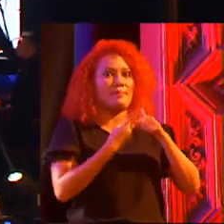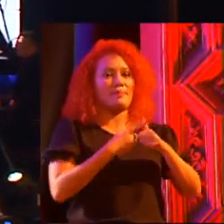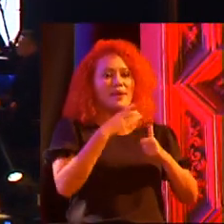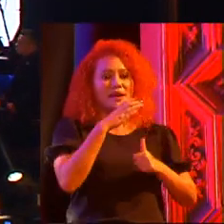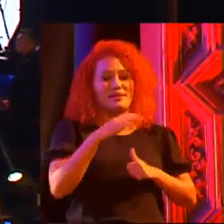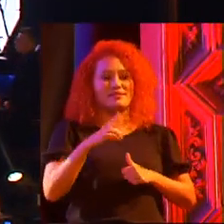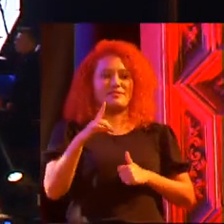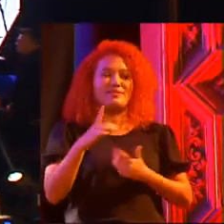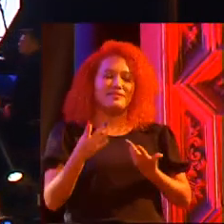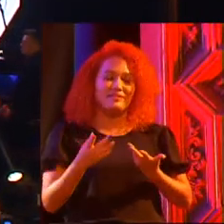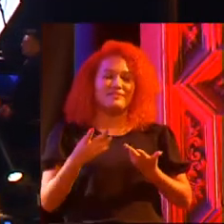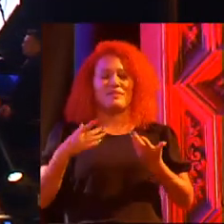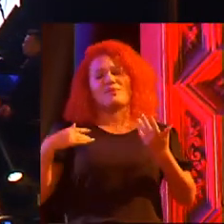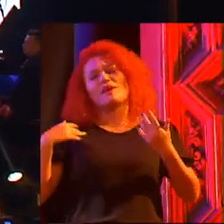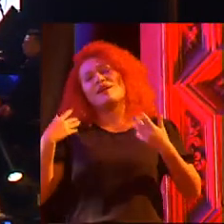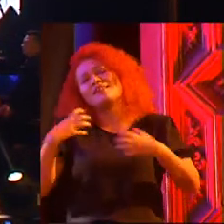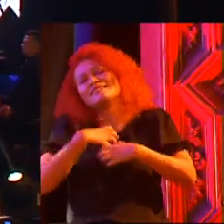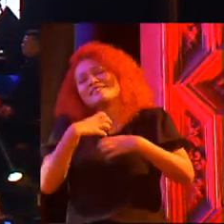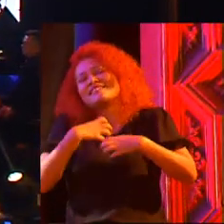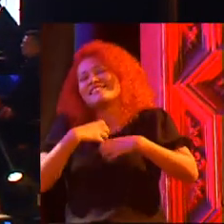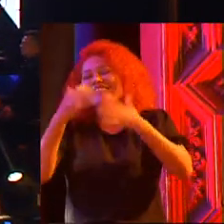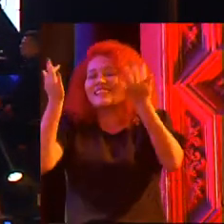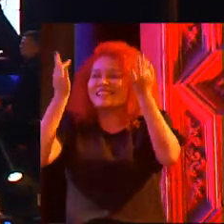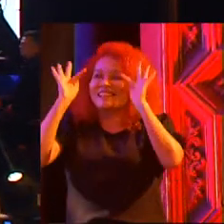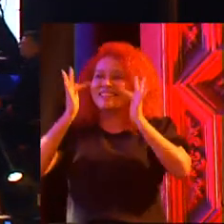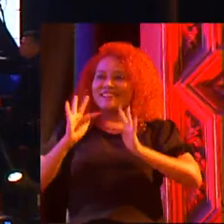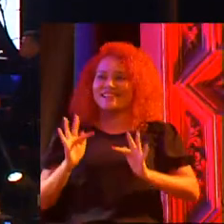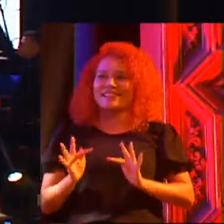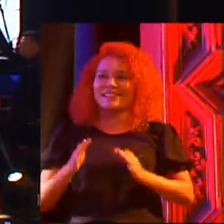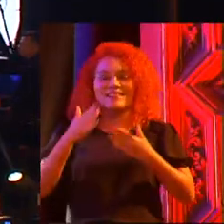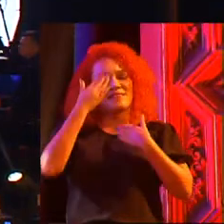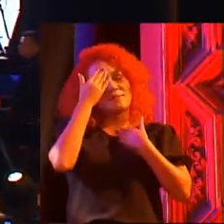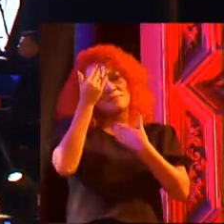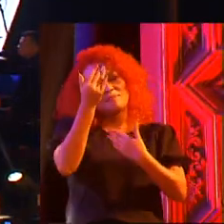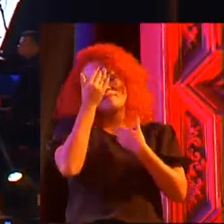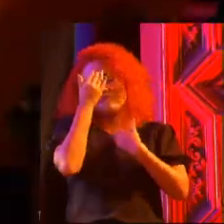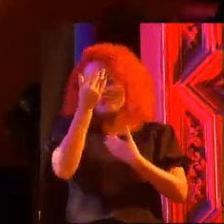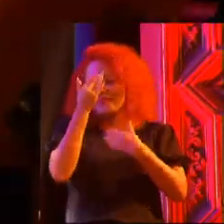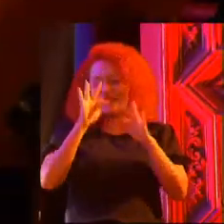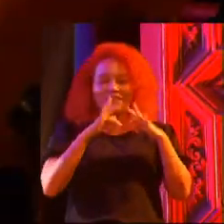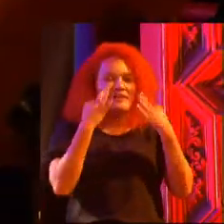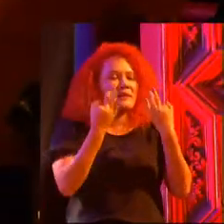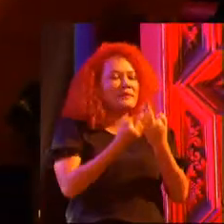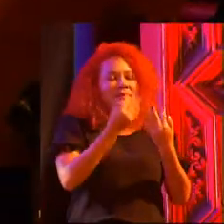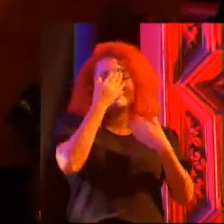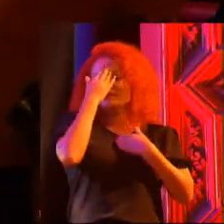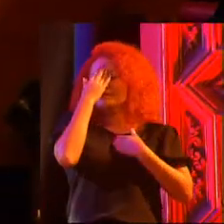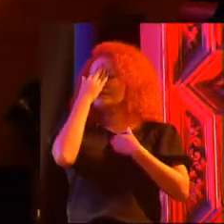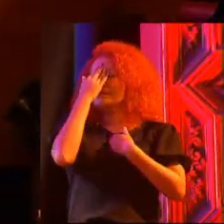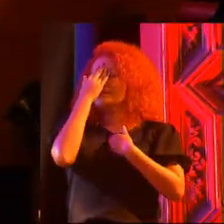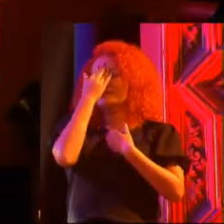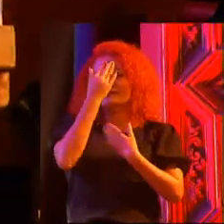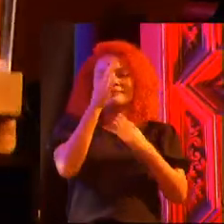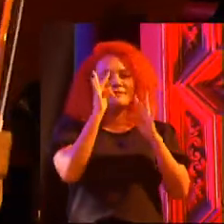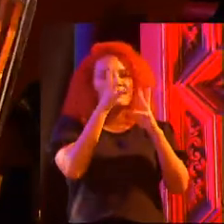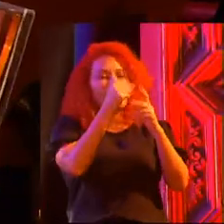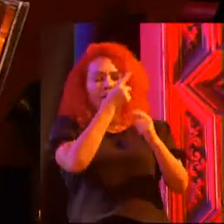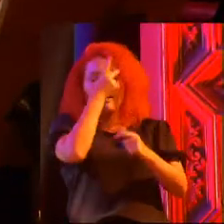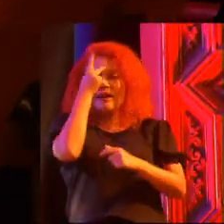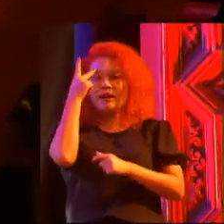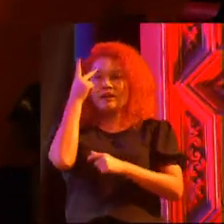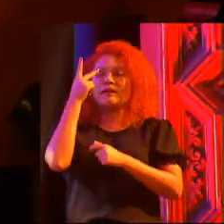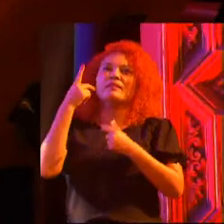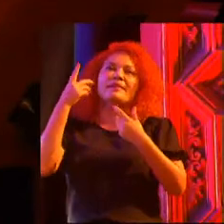minha primeira direção. Então, eu estou muito, muito feliz. Obrigada, amigos, obrigada, família, obrigada a todo mundo. Obrigada a